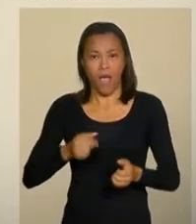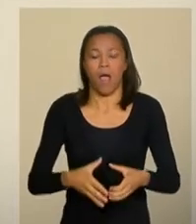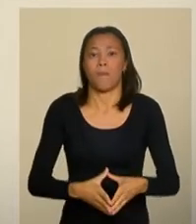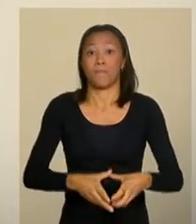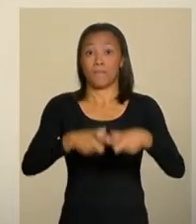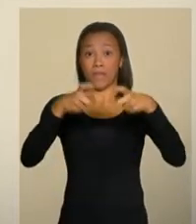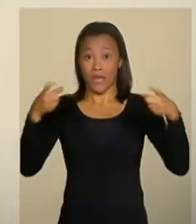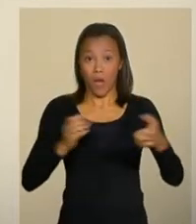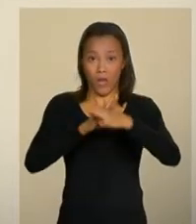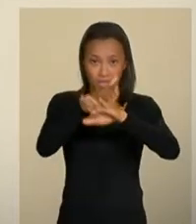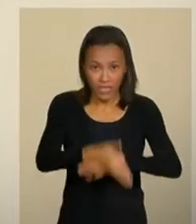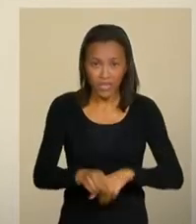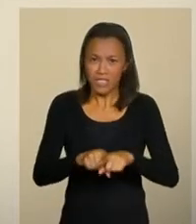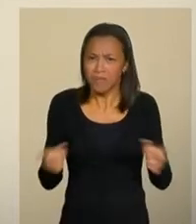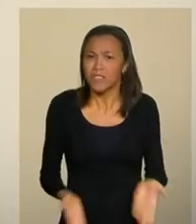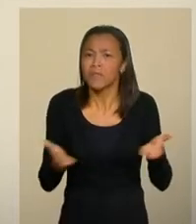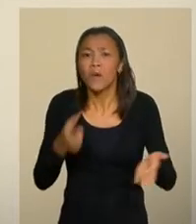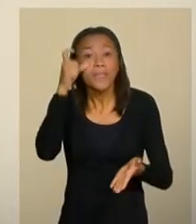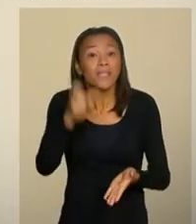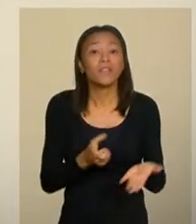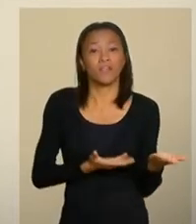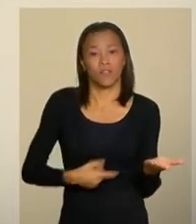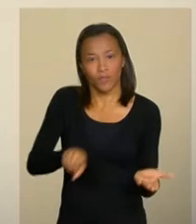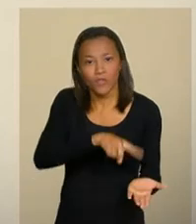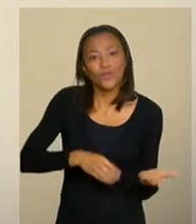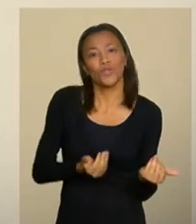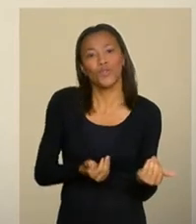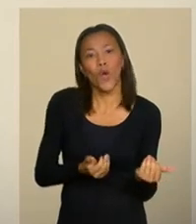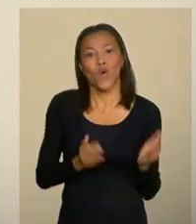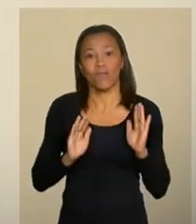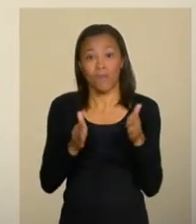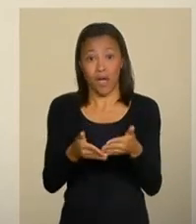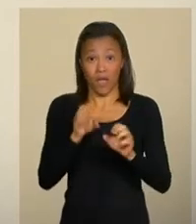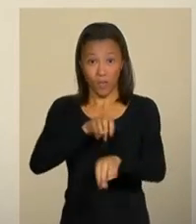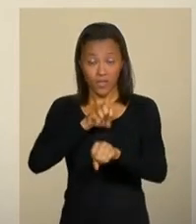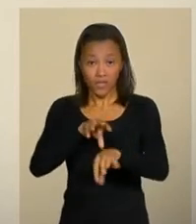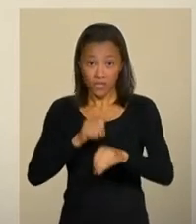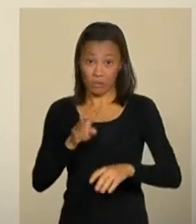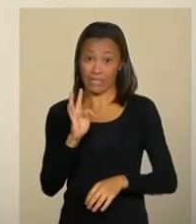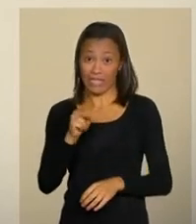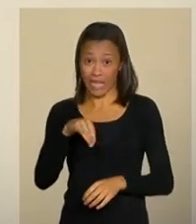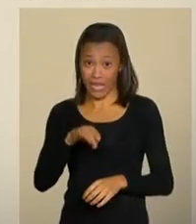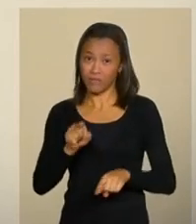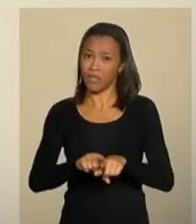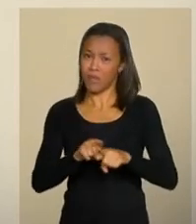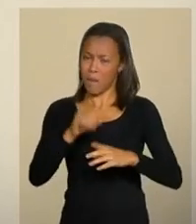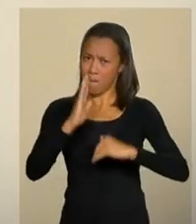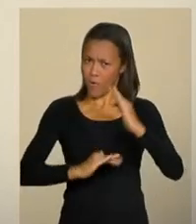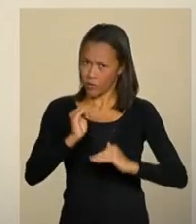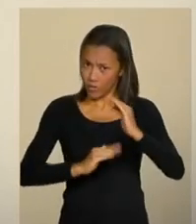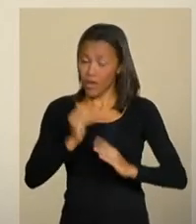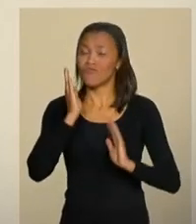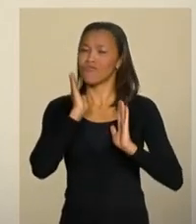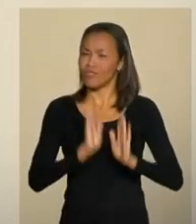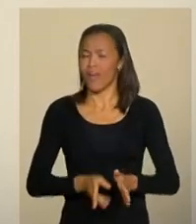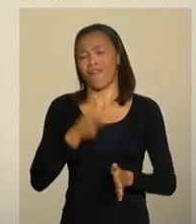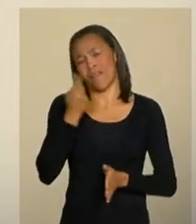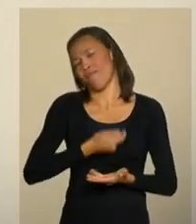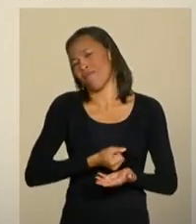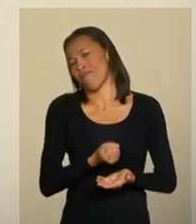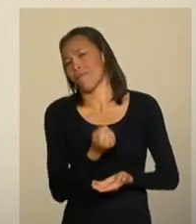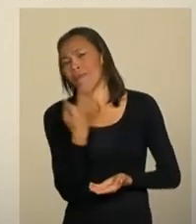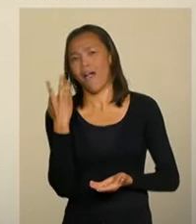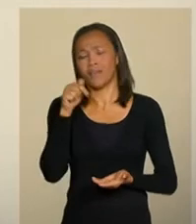acesso e estimular o interesse dos jovens para educação técnica e profissionalizante já falamos aqui várias